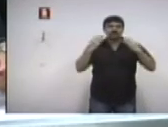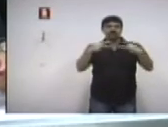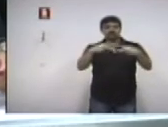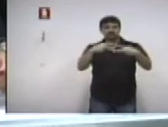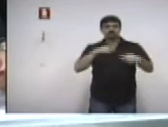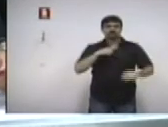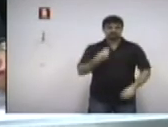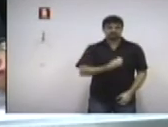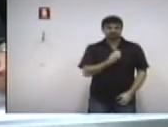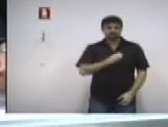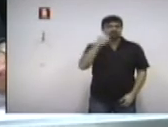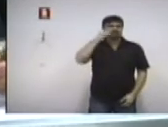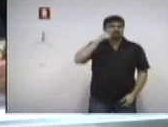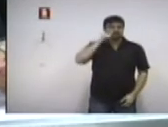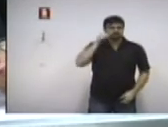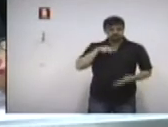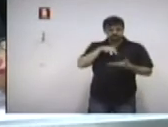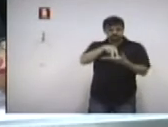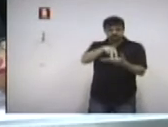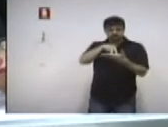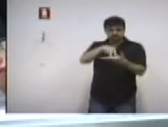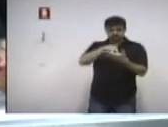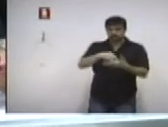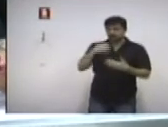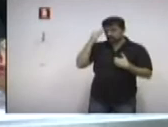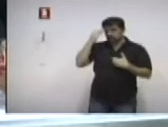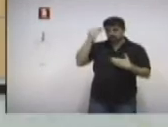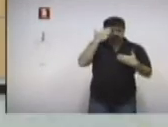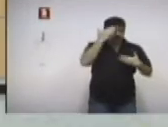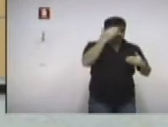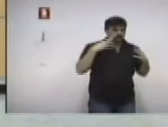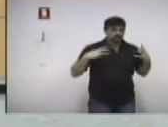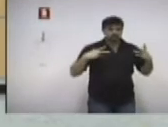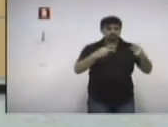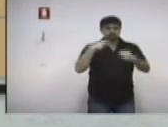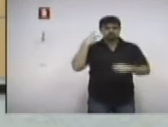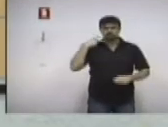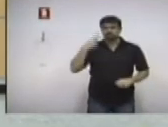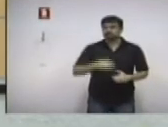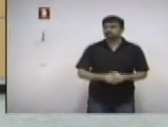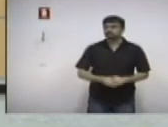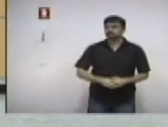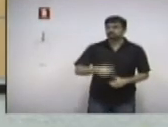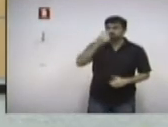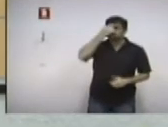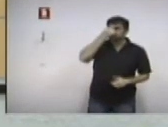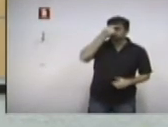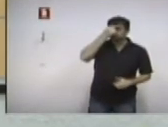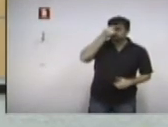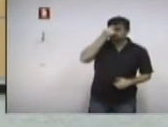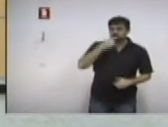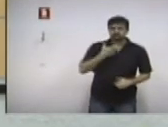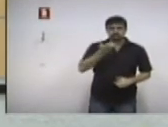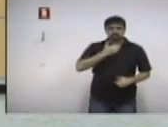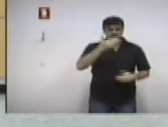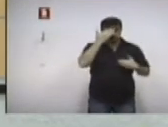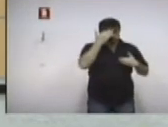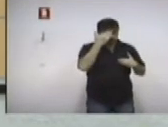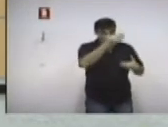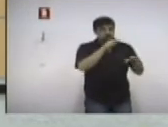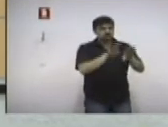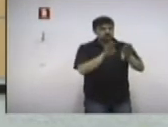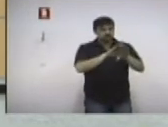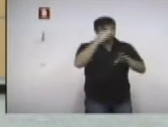muito obrigado a todos que se empenharam para que isso acontecesse hoje vereadora de ursinho que eu dou os parabéns a